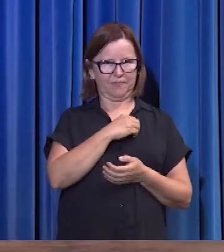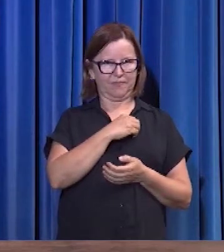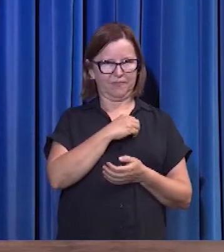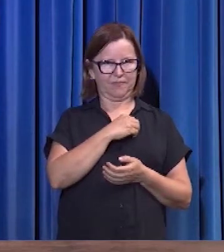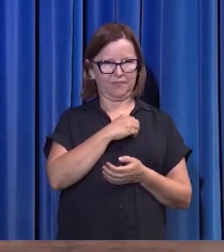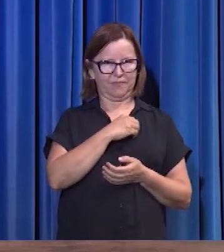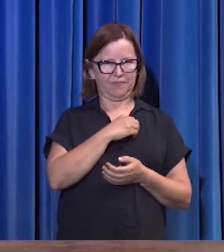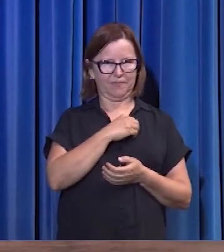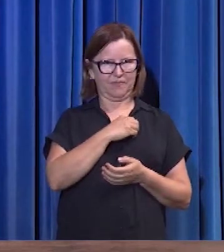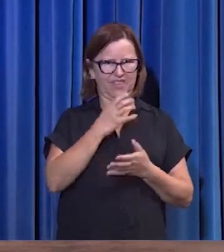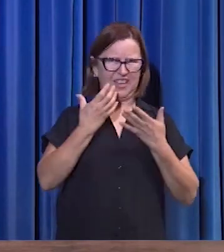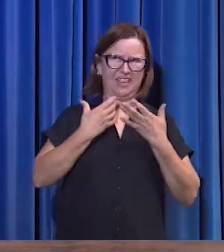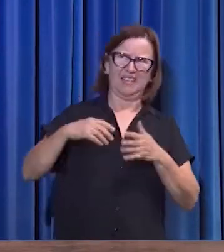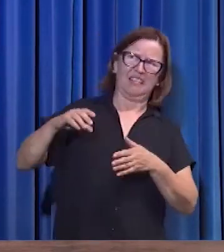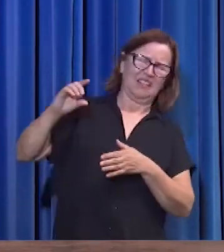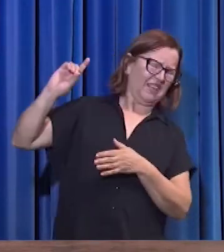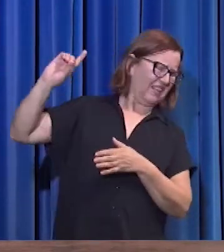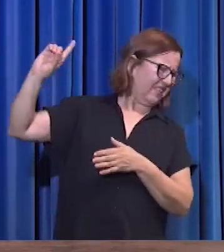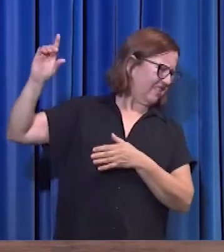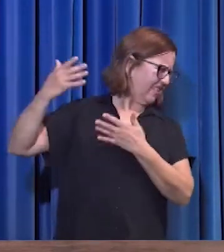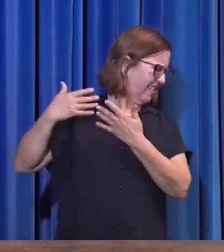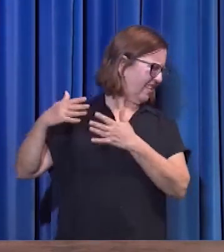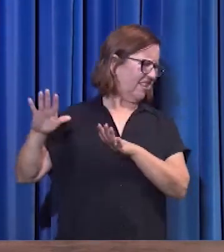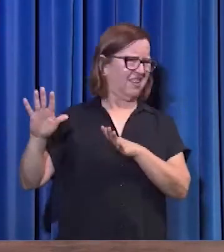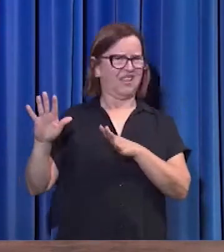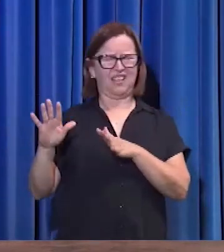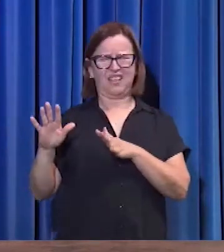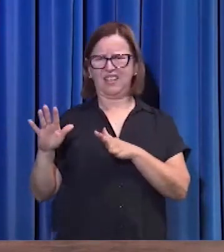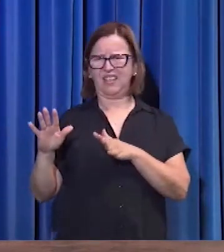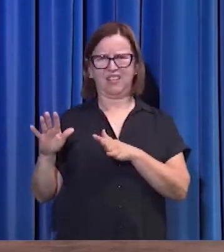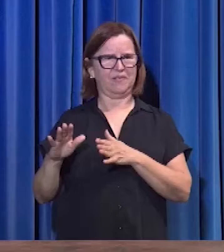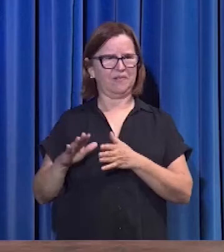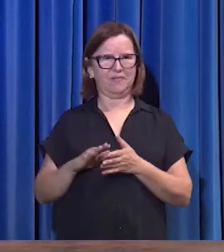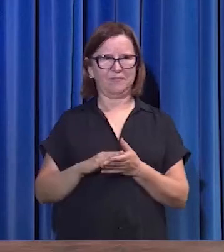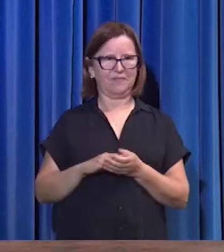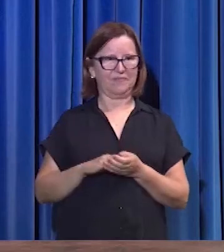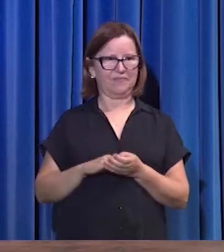Eu não quero Deus nem que a vaca tussa.